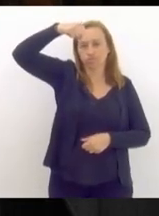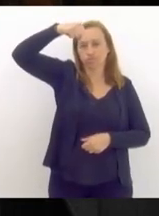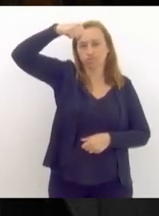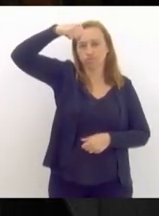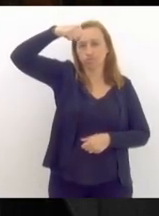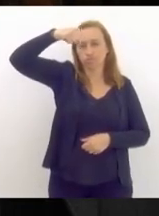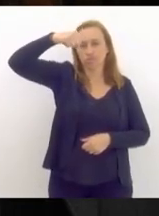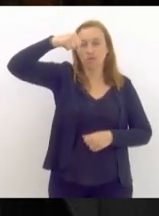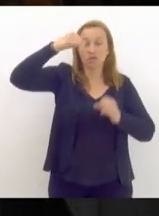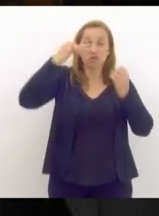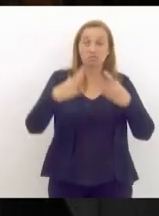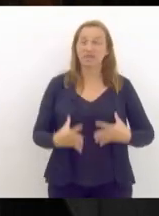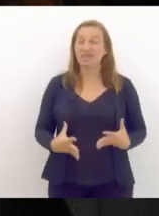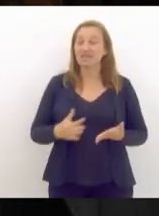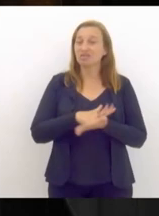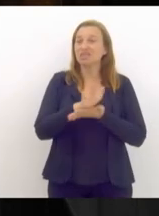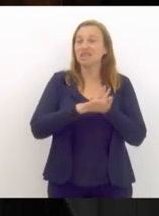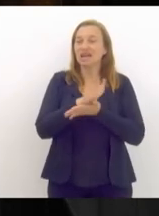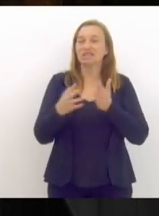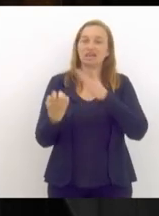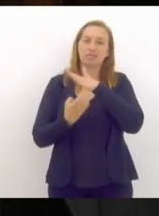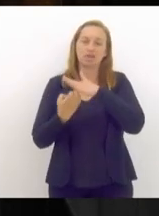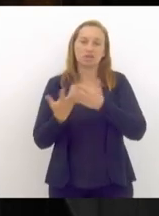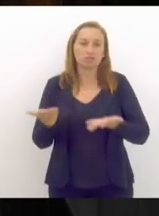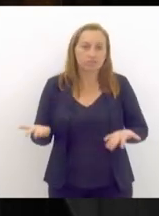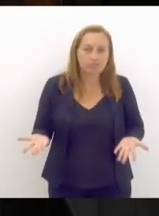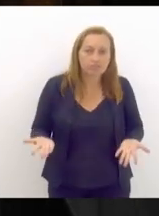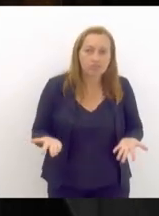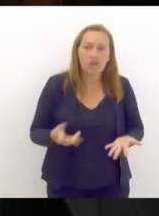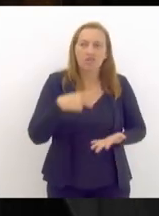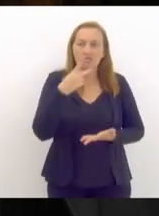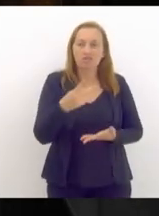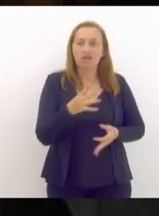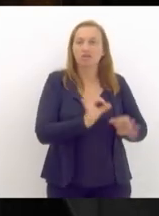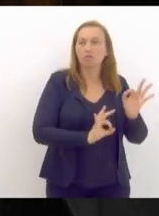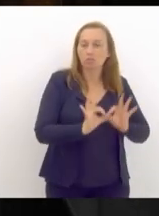dessa concessionária Enel. Ela